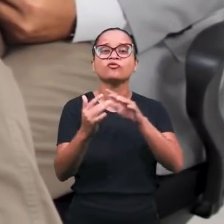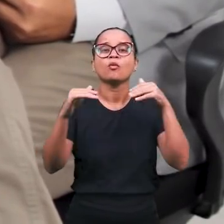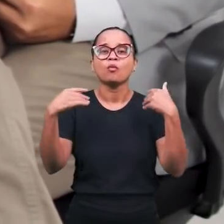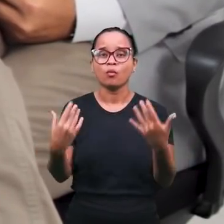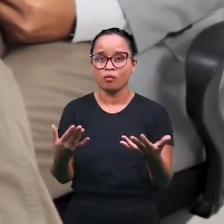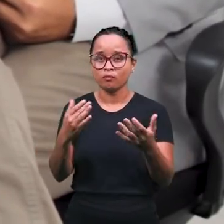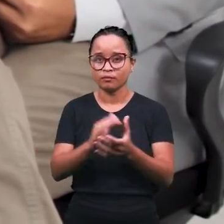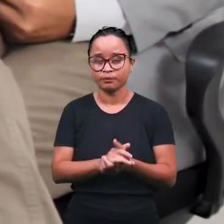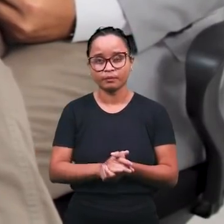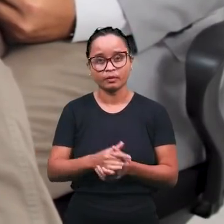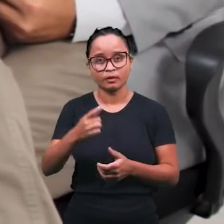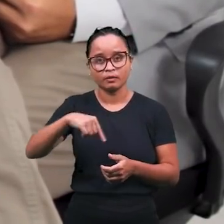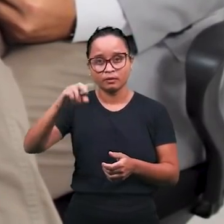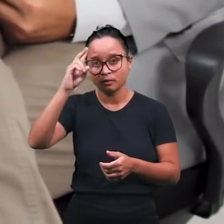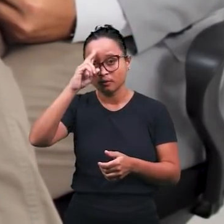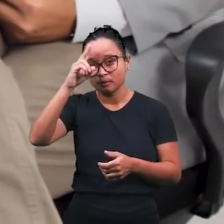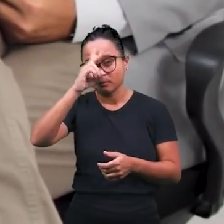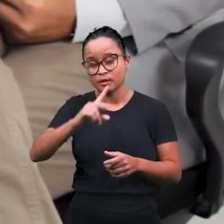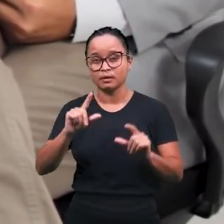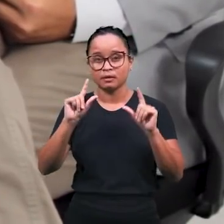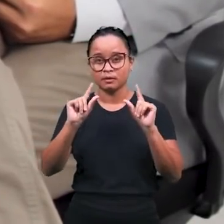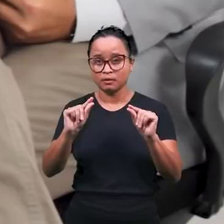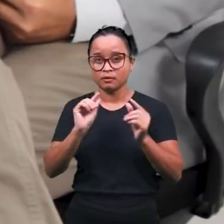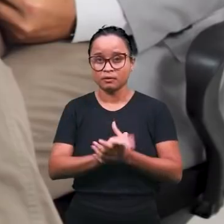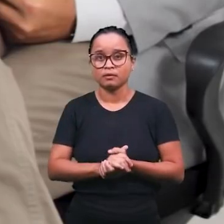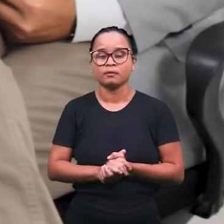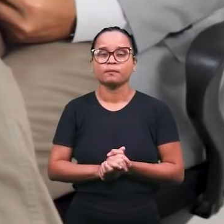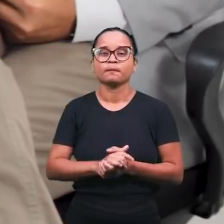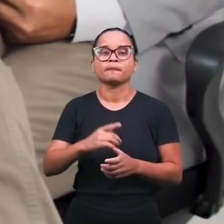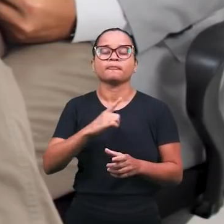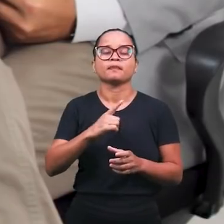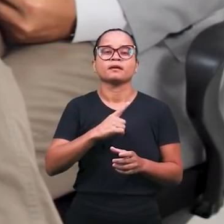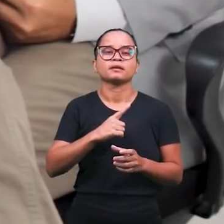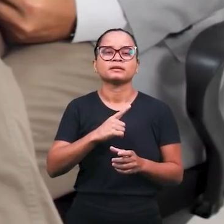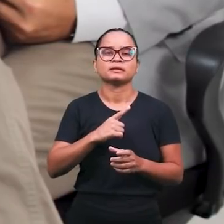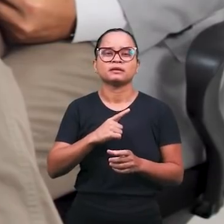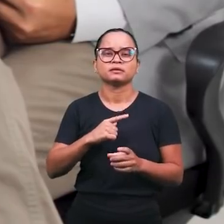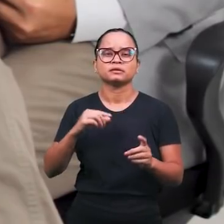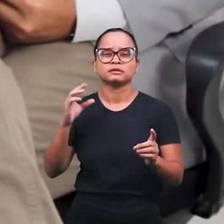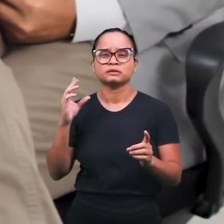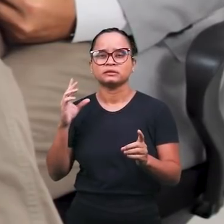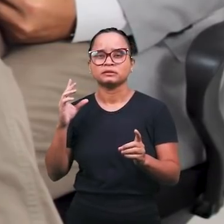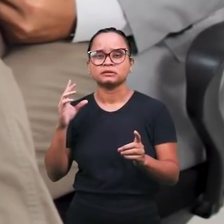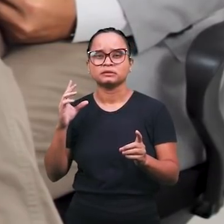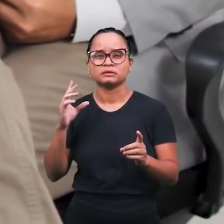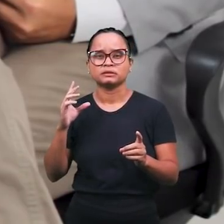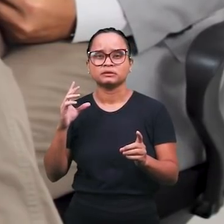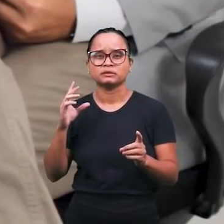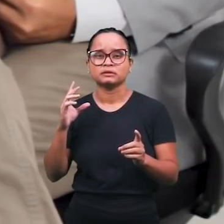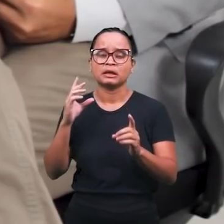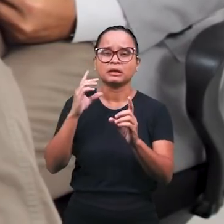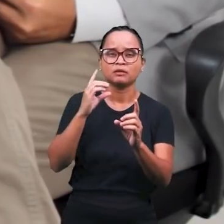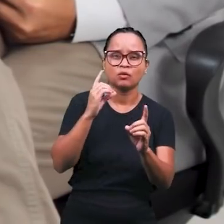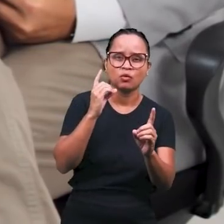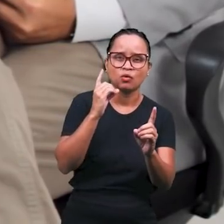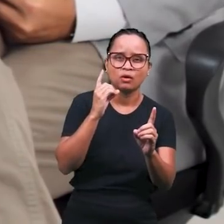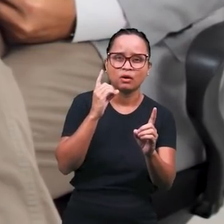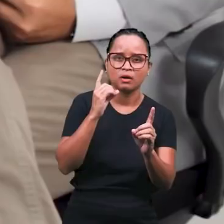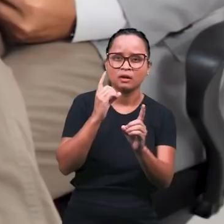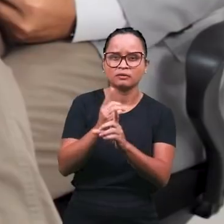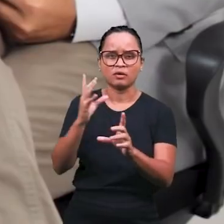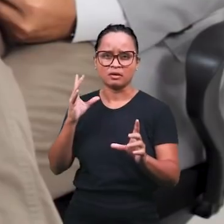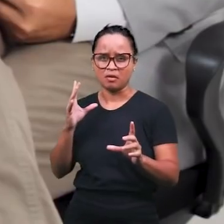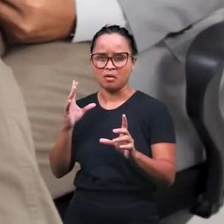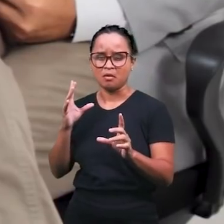que lembrar que a plataforma, esses encontros que a gente tem visto de explorações,